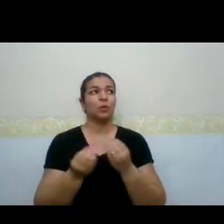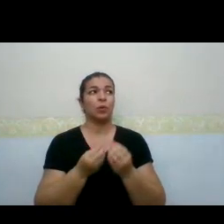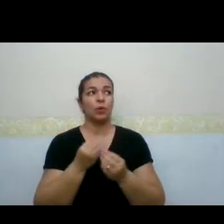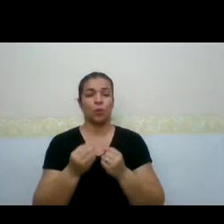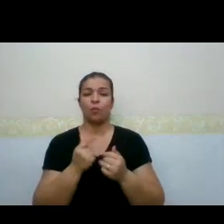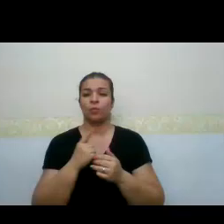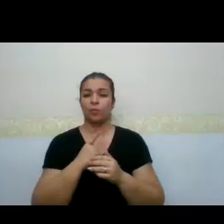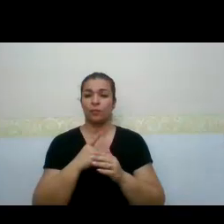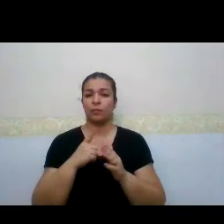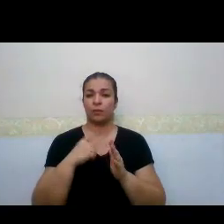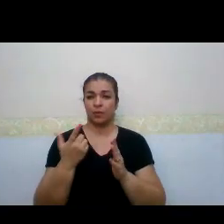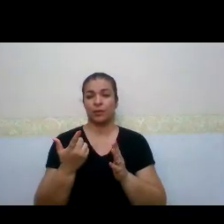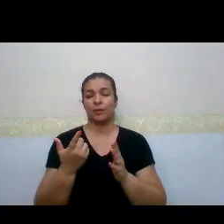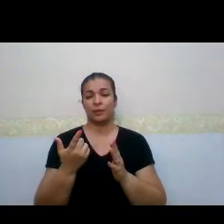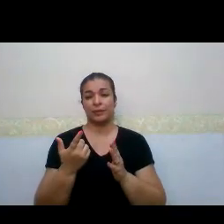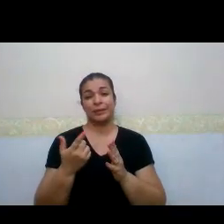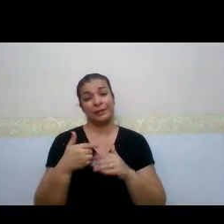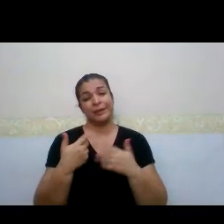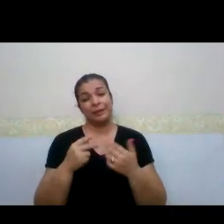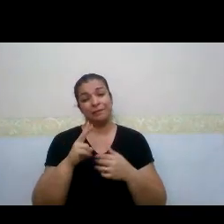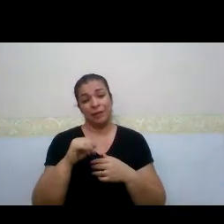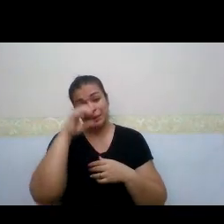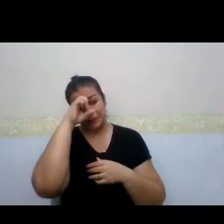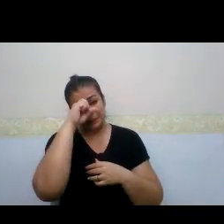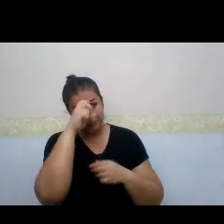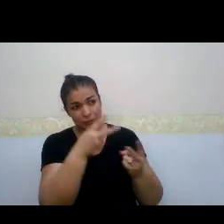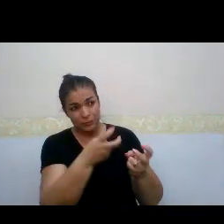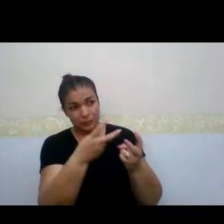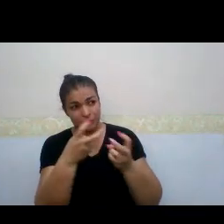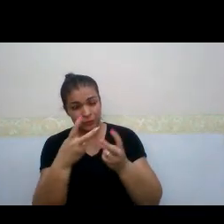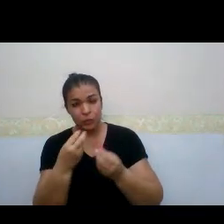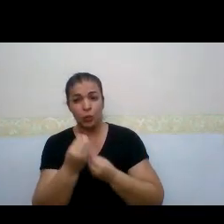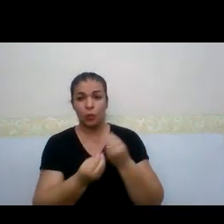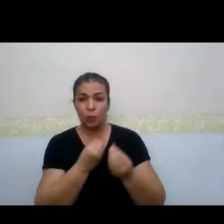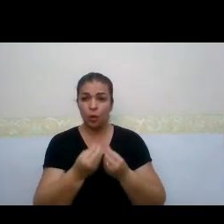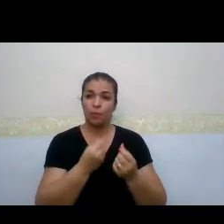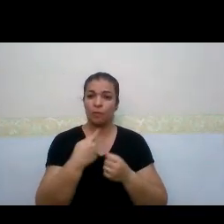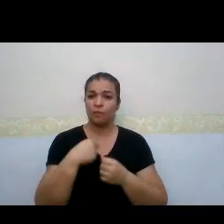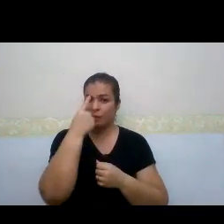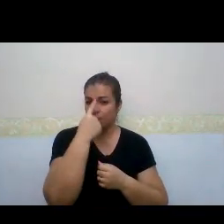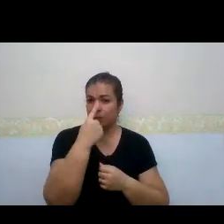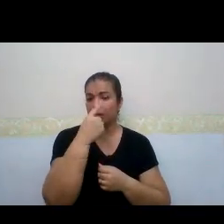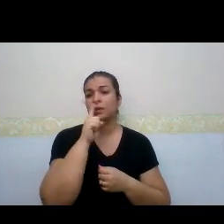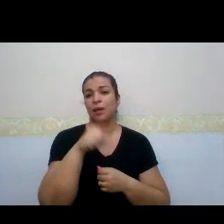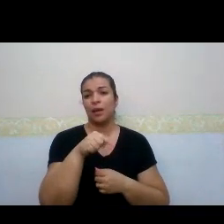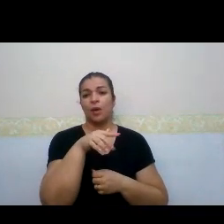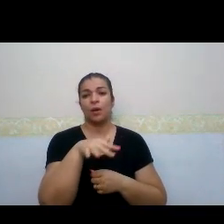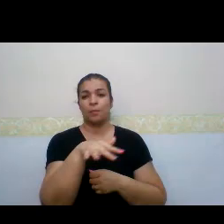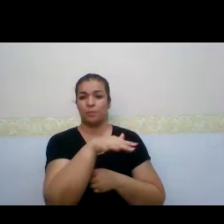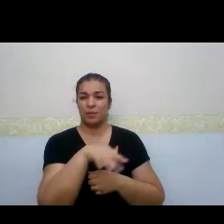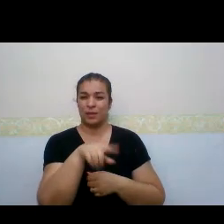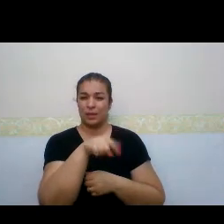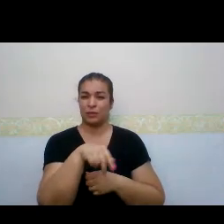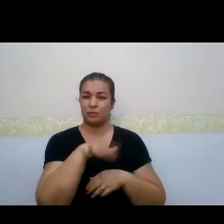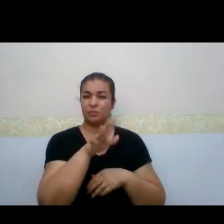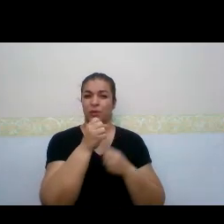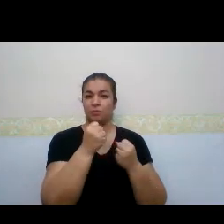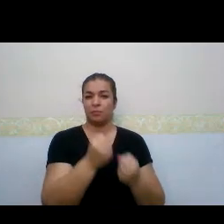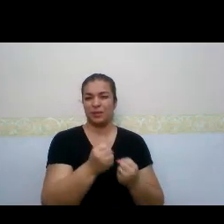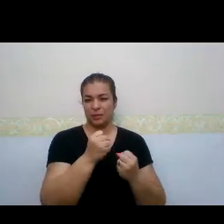né? Aí vai. Então, elas têm mais prazer porque elas saem da sala de aula, que é um ambiente mais pesado, vamos dizer